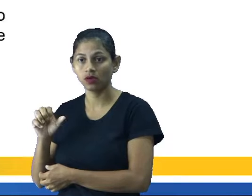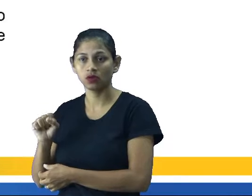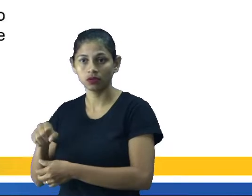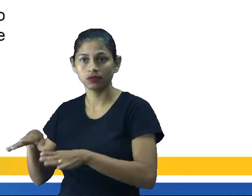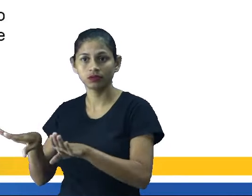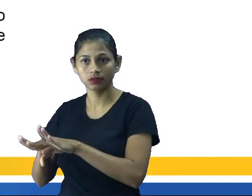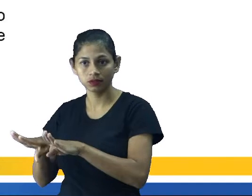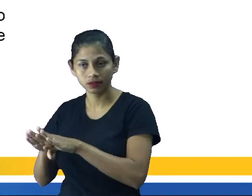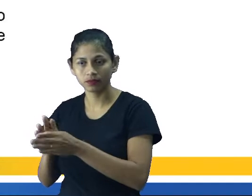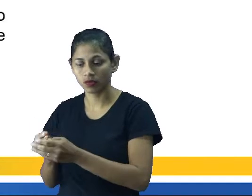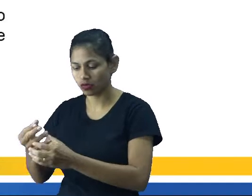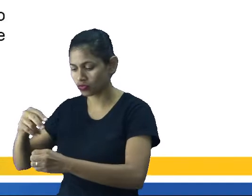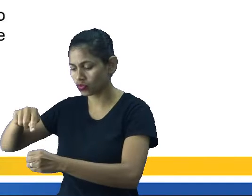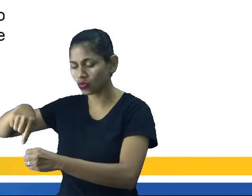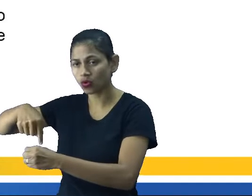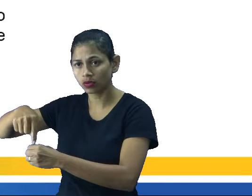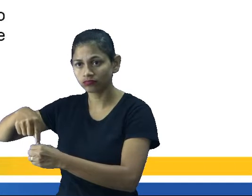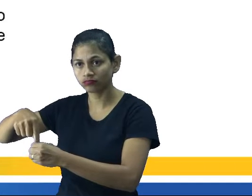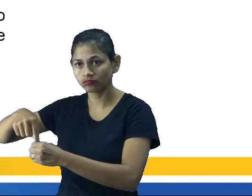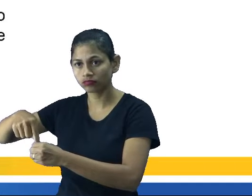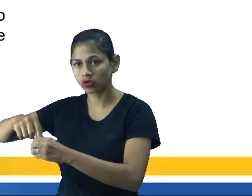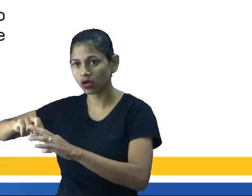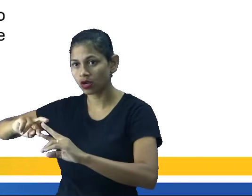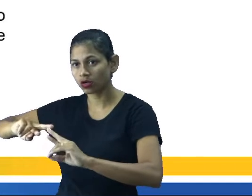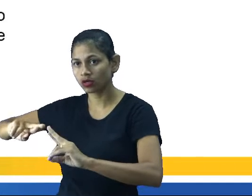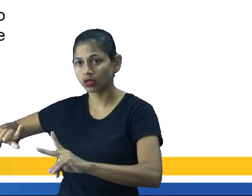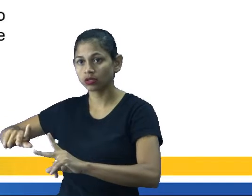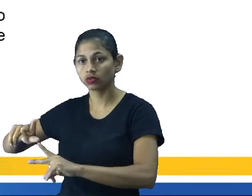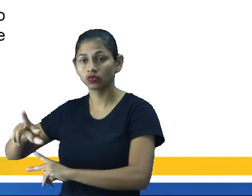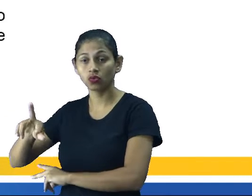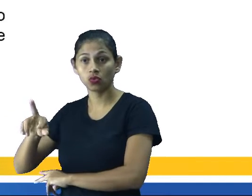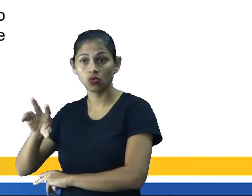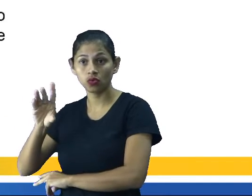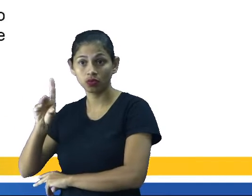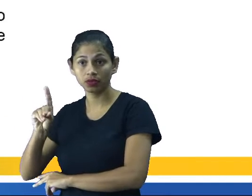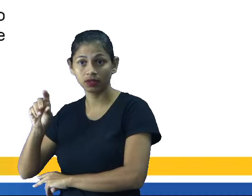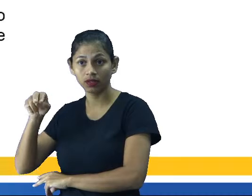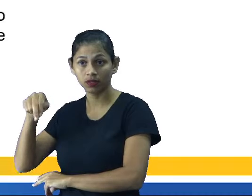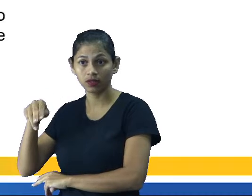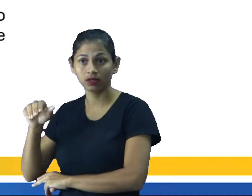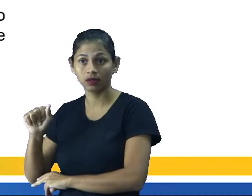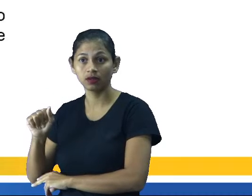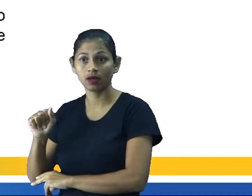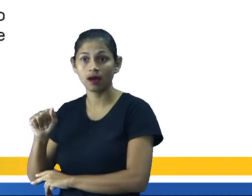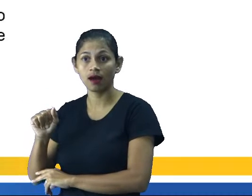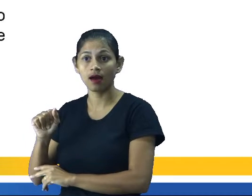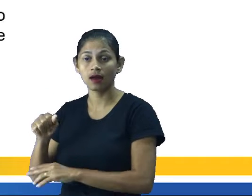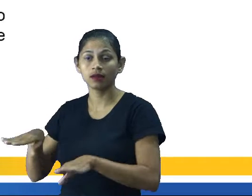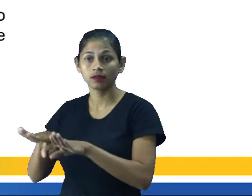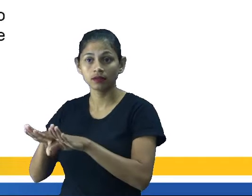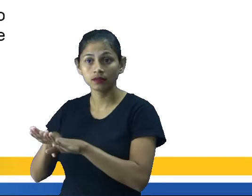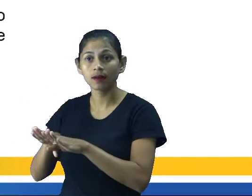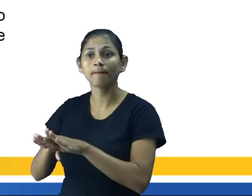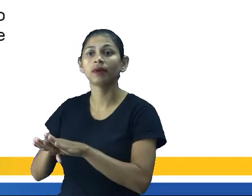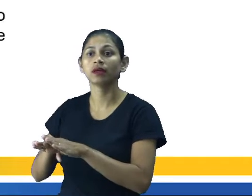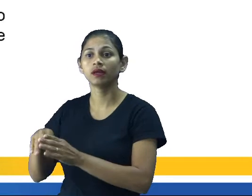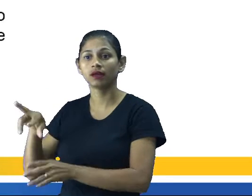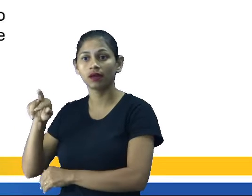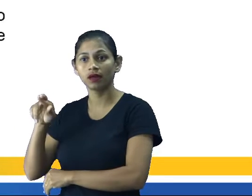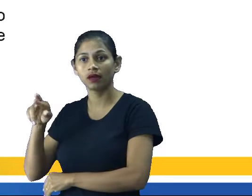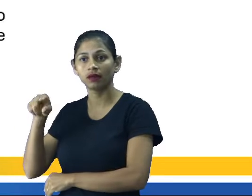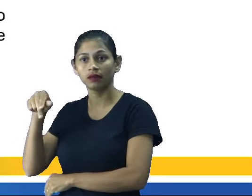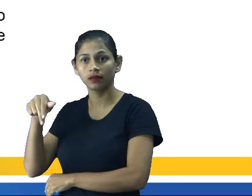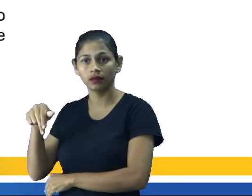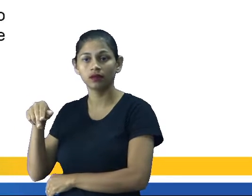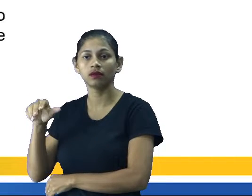no interior do seu núcleo ocorre a duplicação do DNA e síntese do RNA. Então, observando a